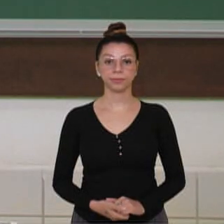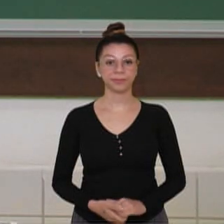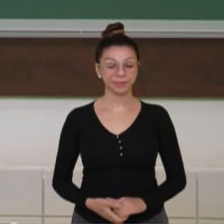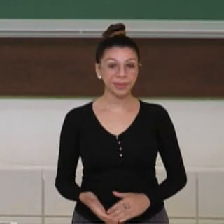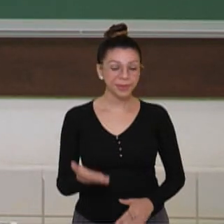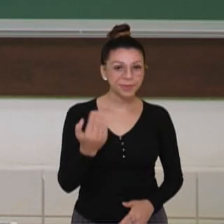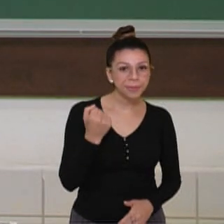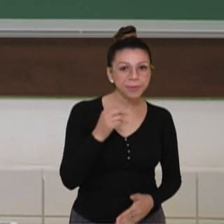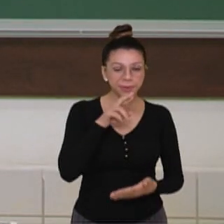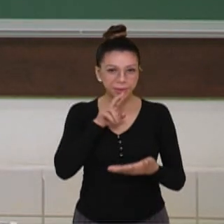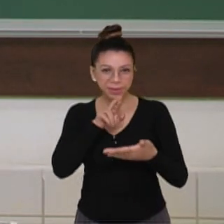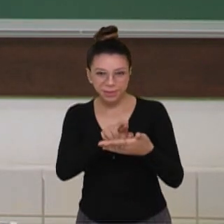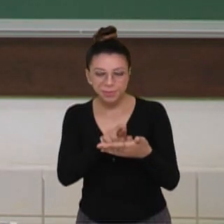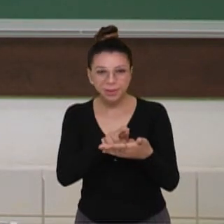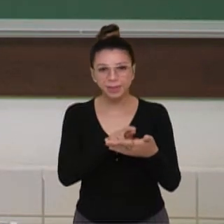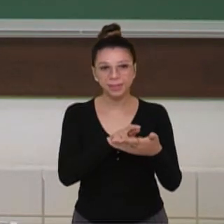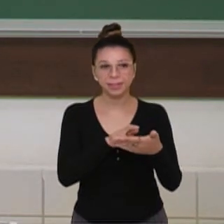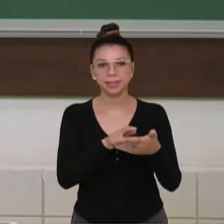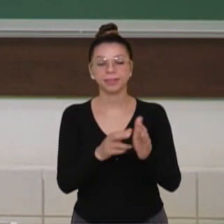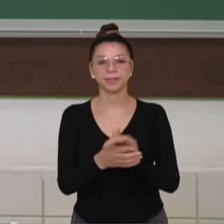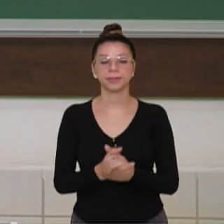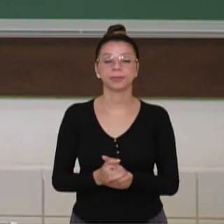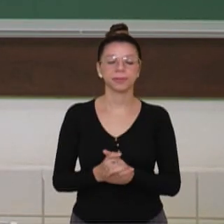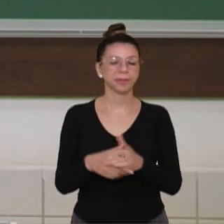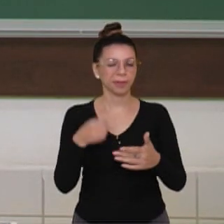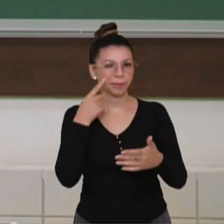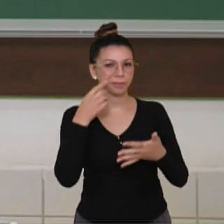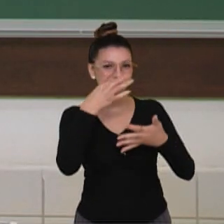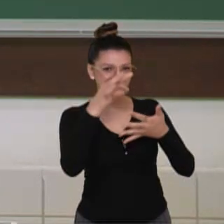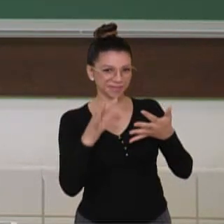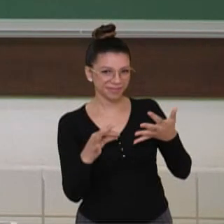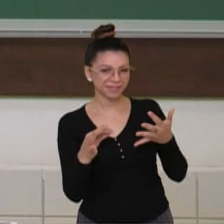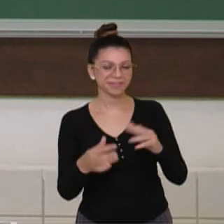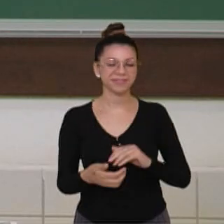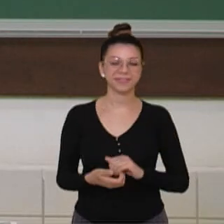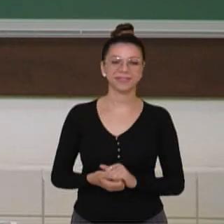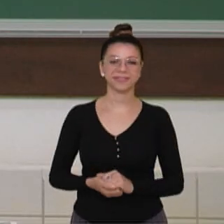Vamos lá marcar a nossa alternativa, ou seja, conferir, né?